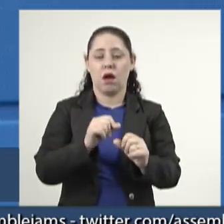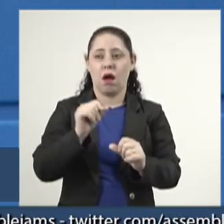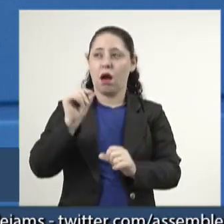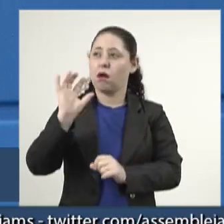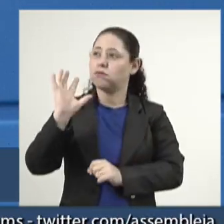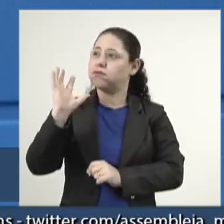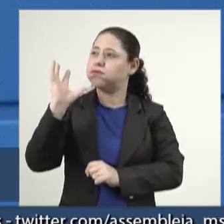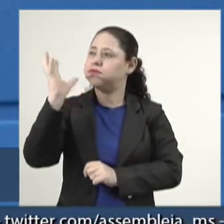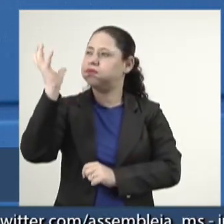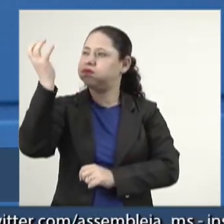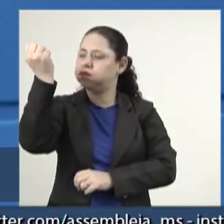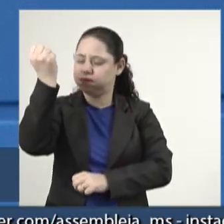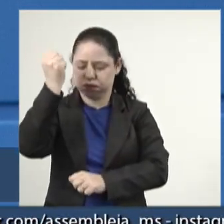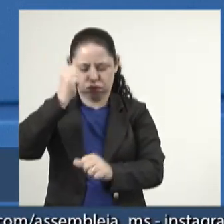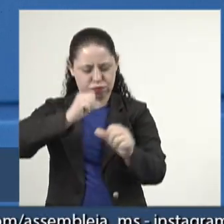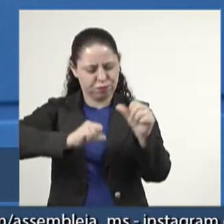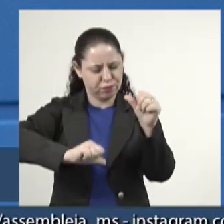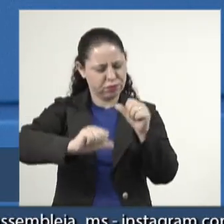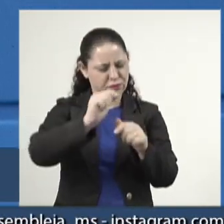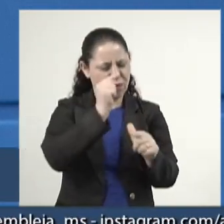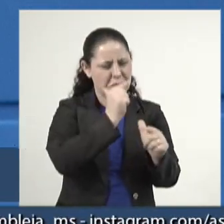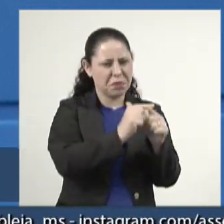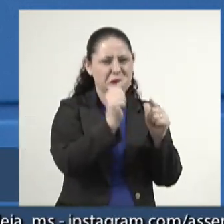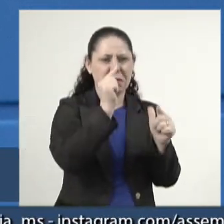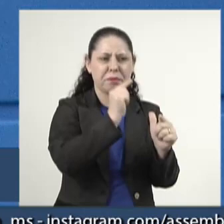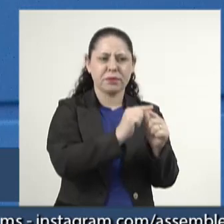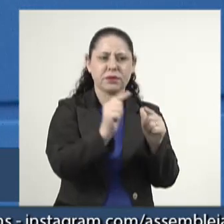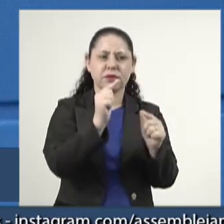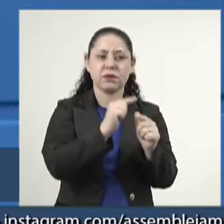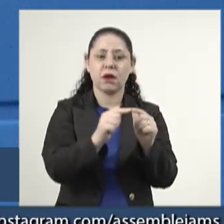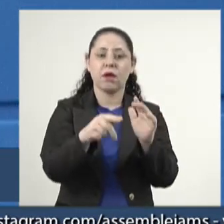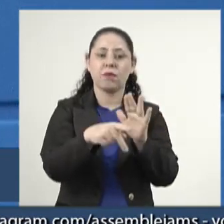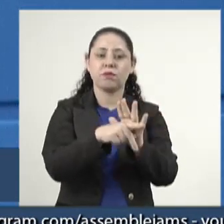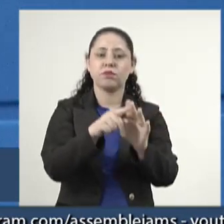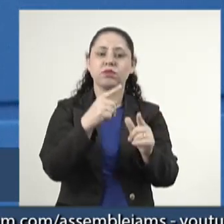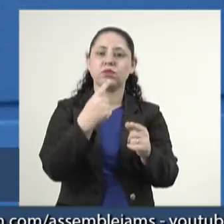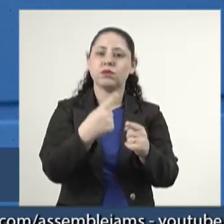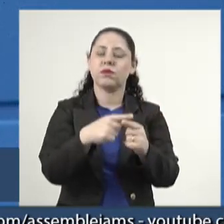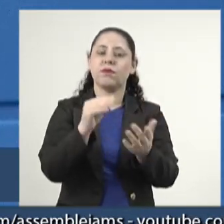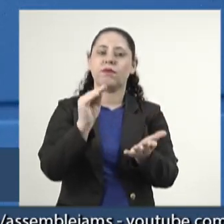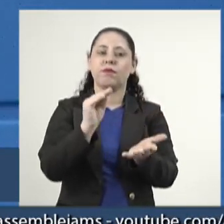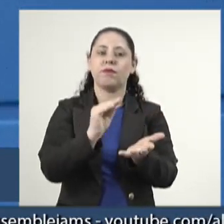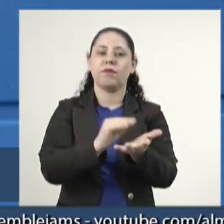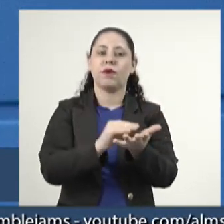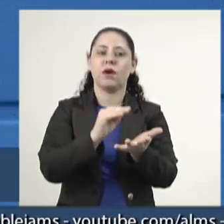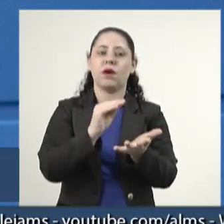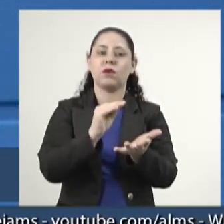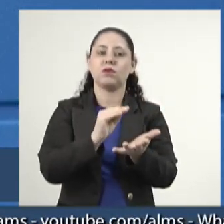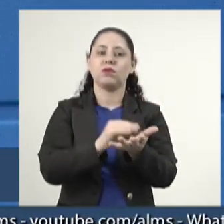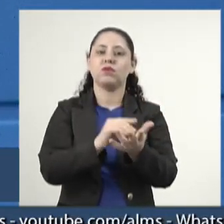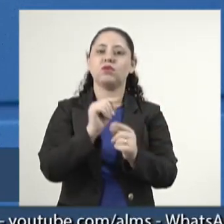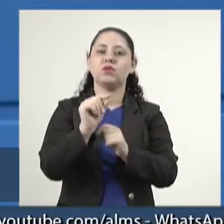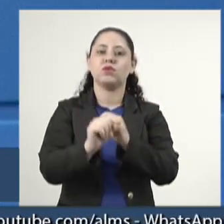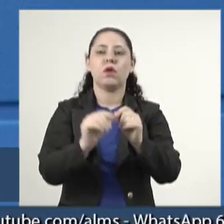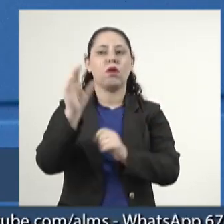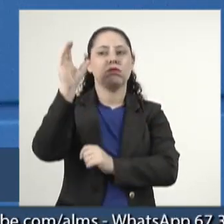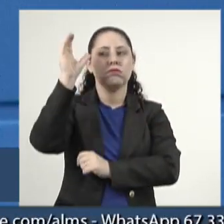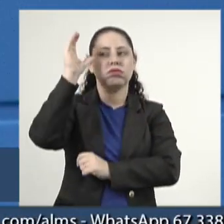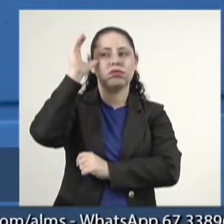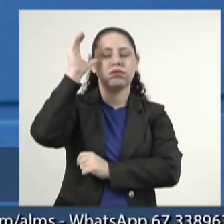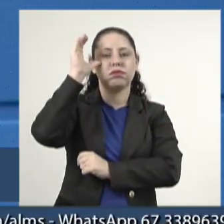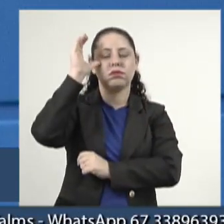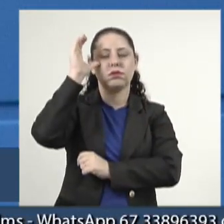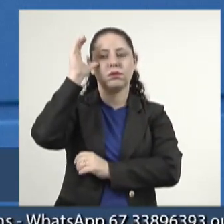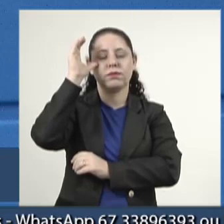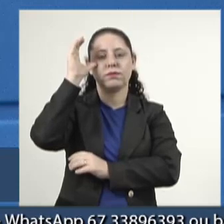mudanças climáticas, todos esses problemas são provocados por uma falta de consciência